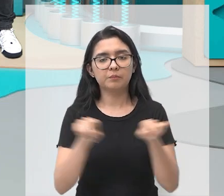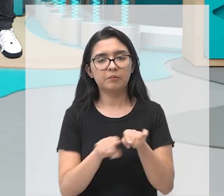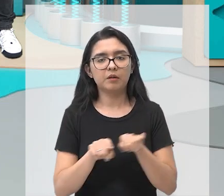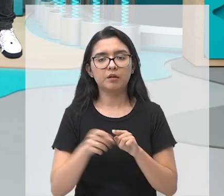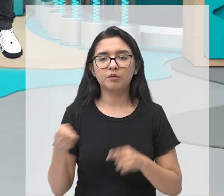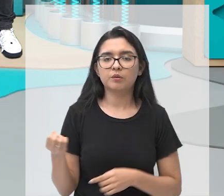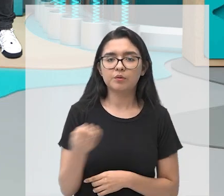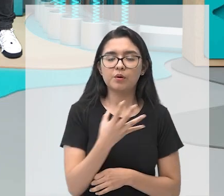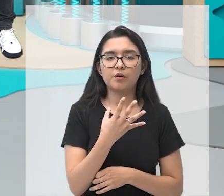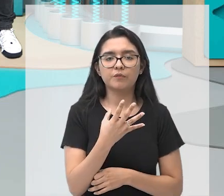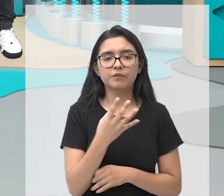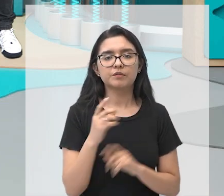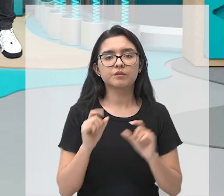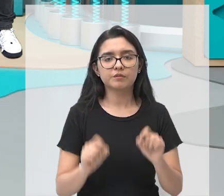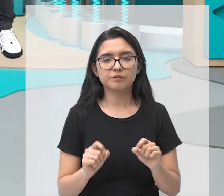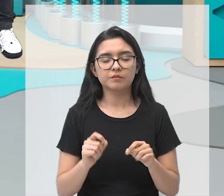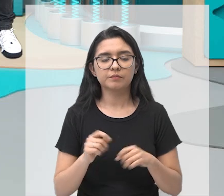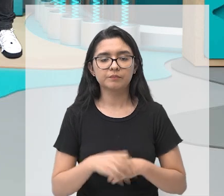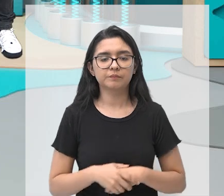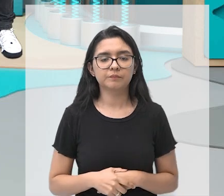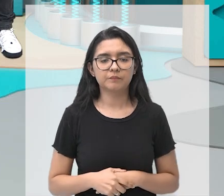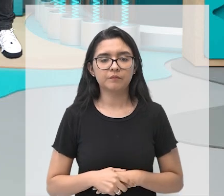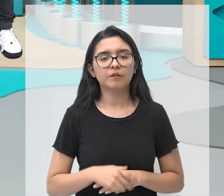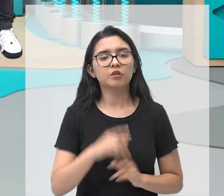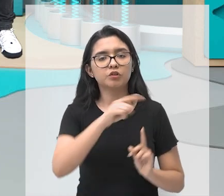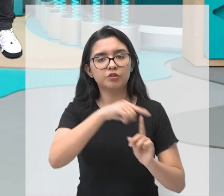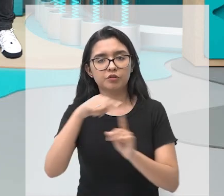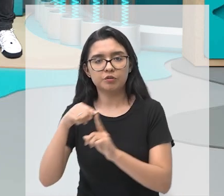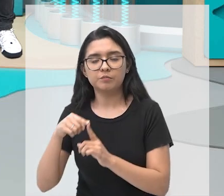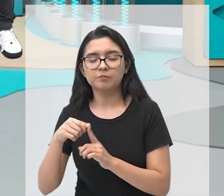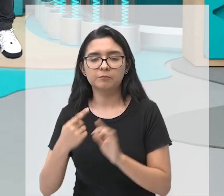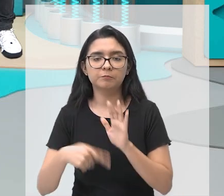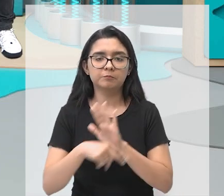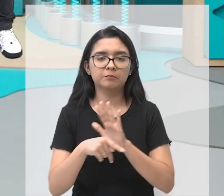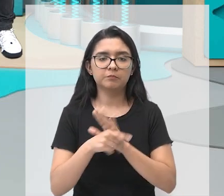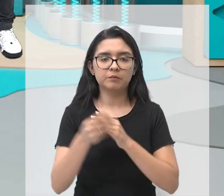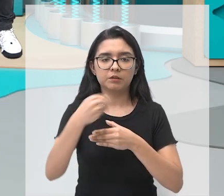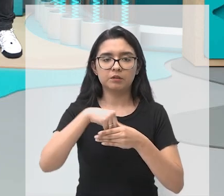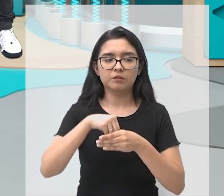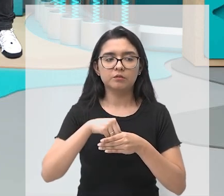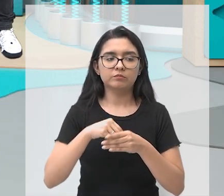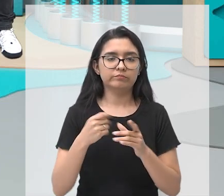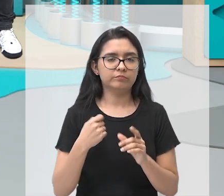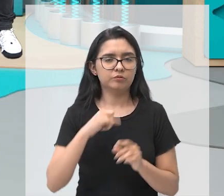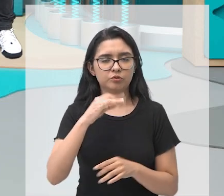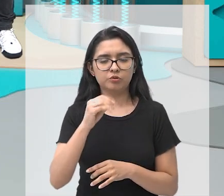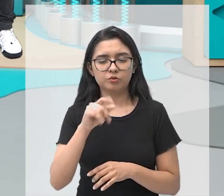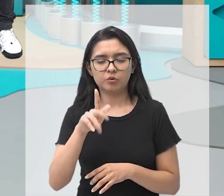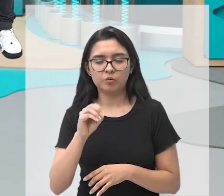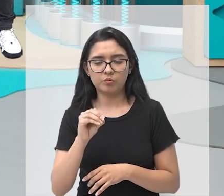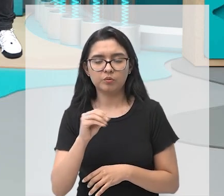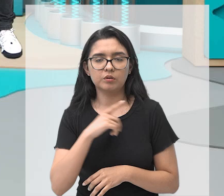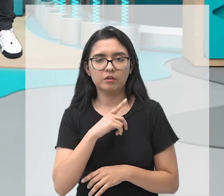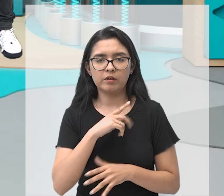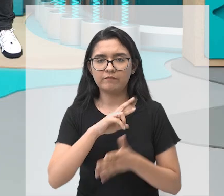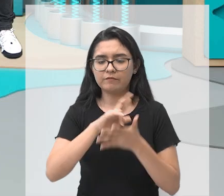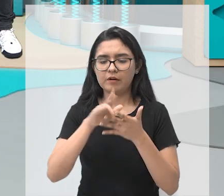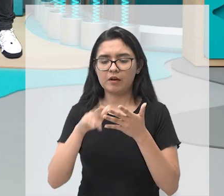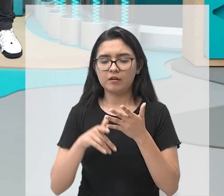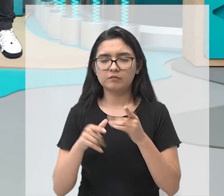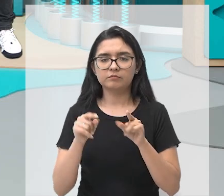trazer novas operações a serem feitas e trabalhadas por meio desse jogo, que tem múltiplas abordagens e